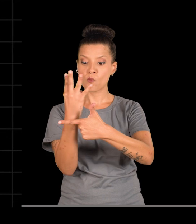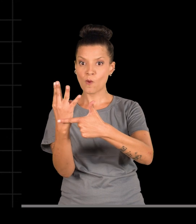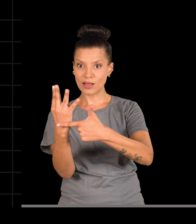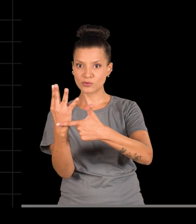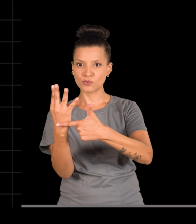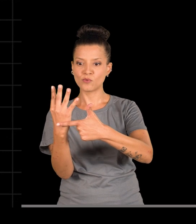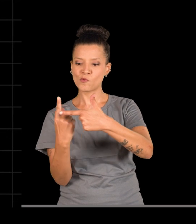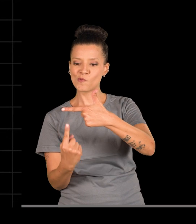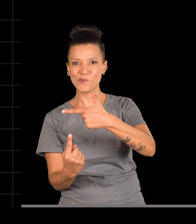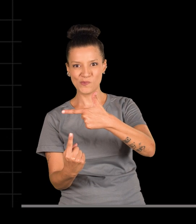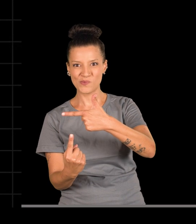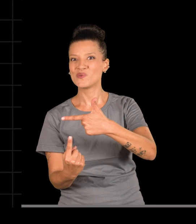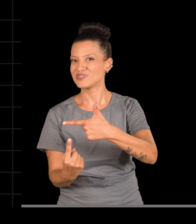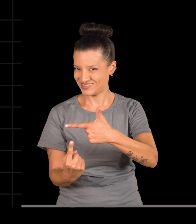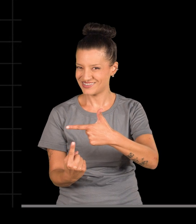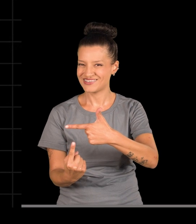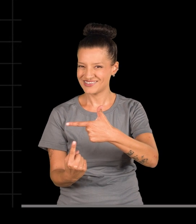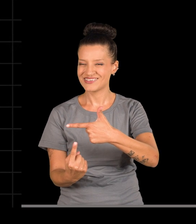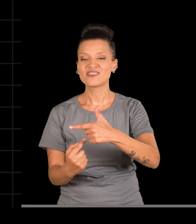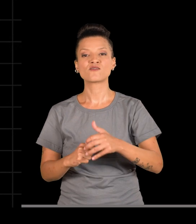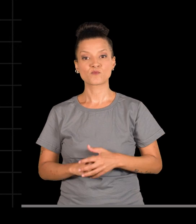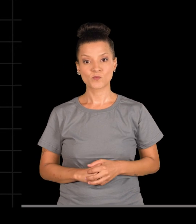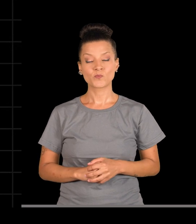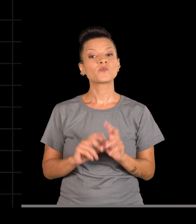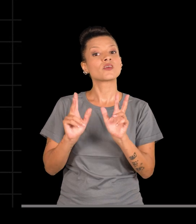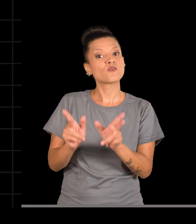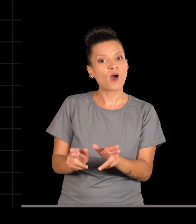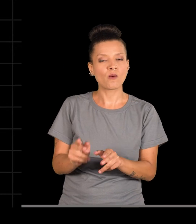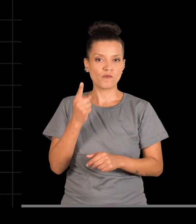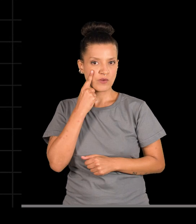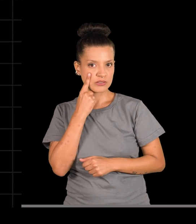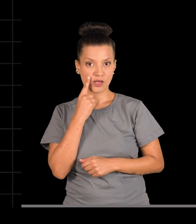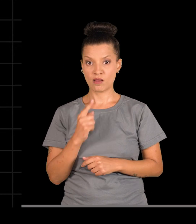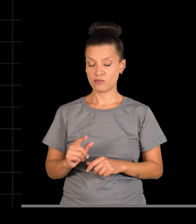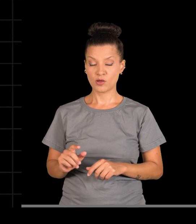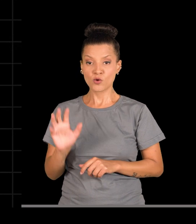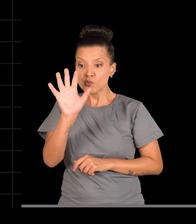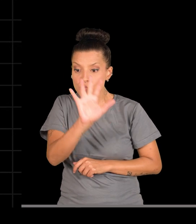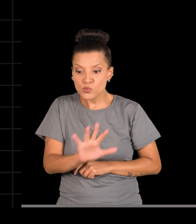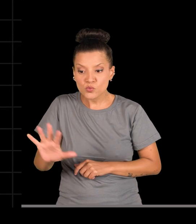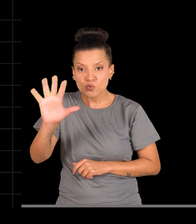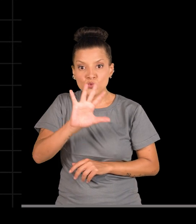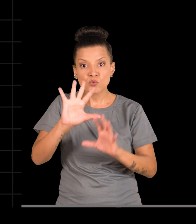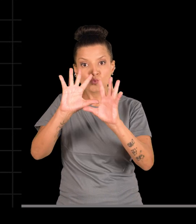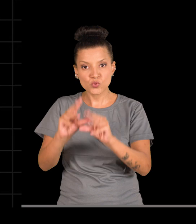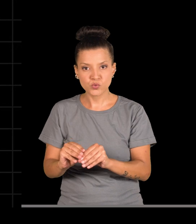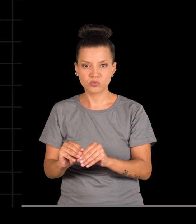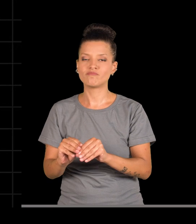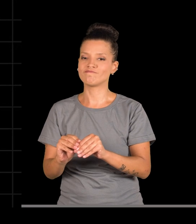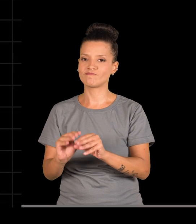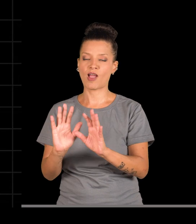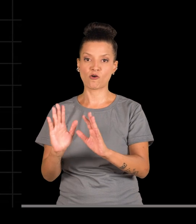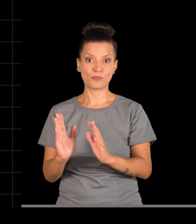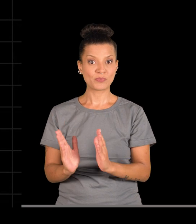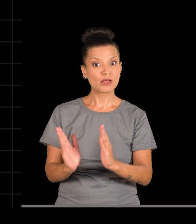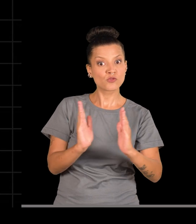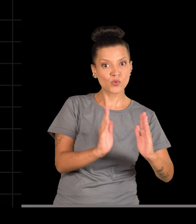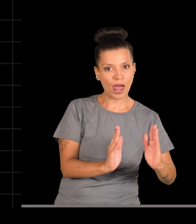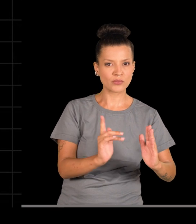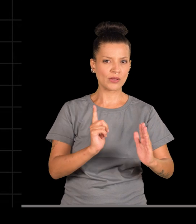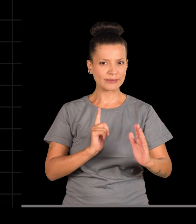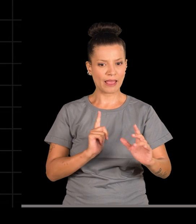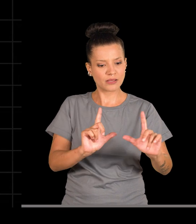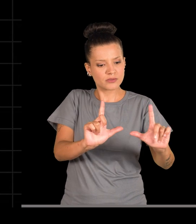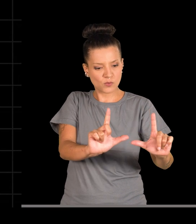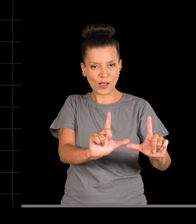tenho aquele 1, que é o inteiro ali, né? E aí você percebe que eu peguei essa figura toda, um inteiro completo. Agora, se eu pegar uma outra